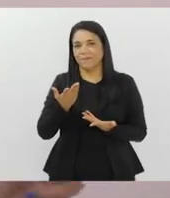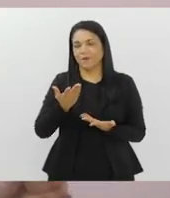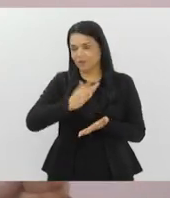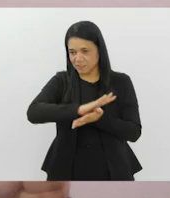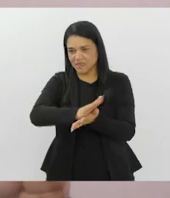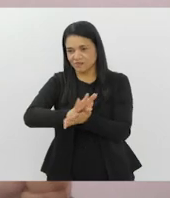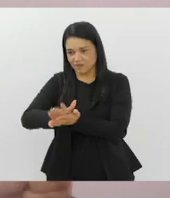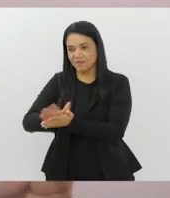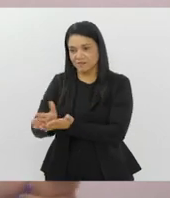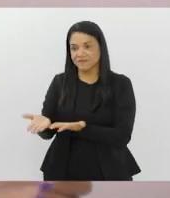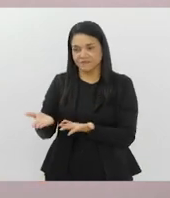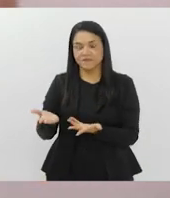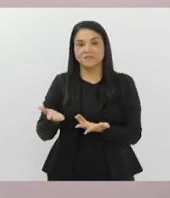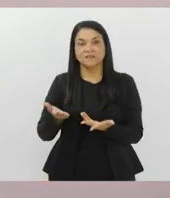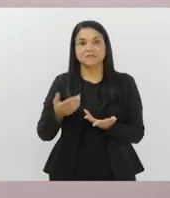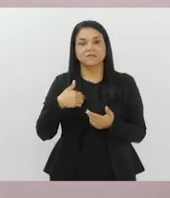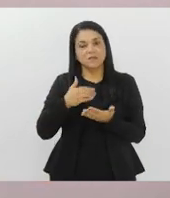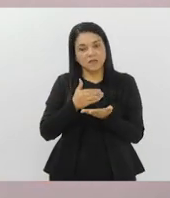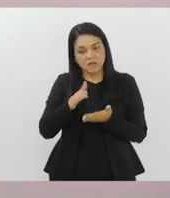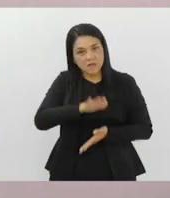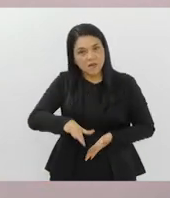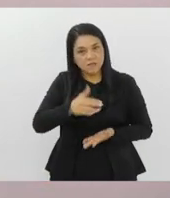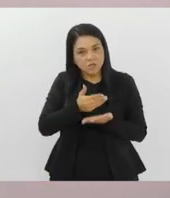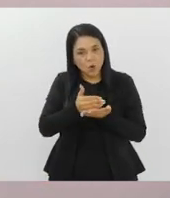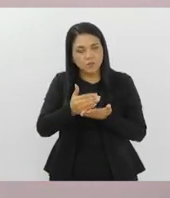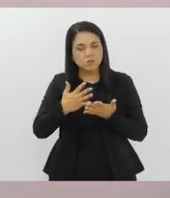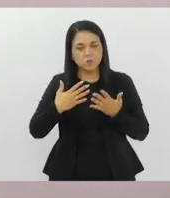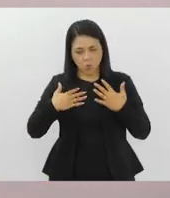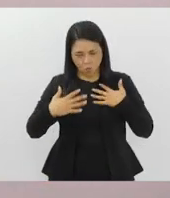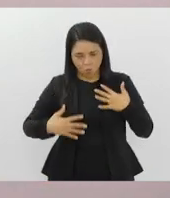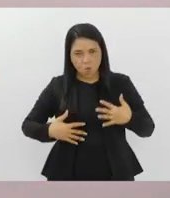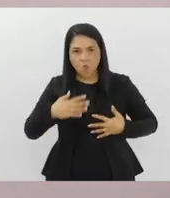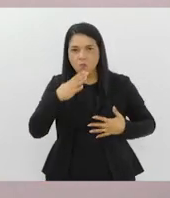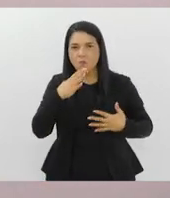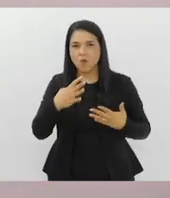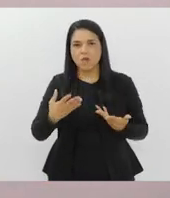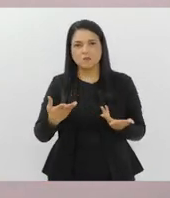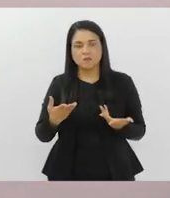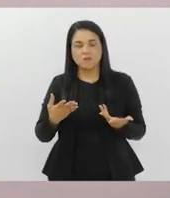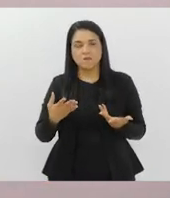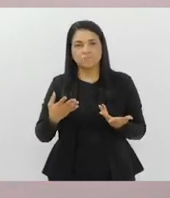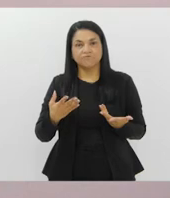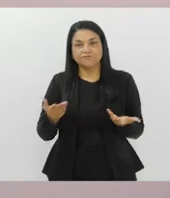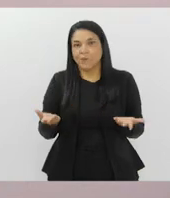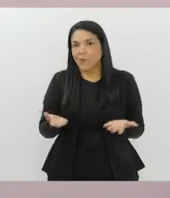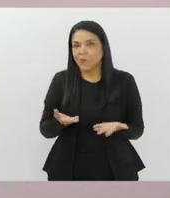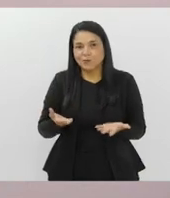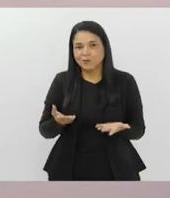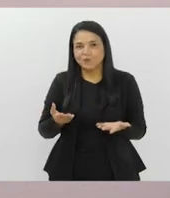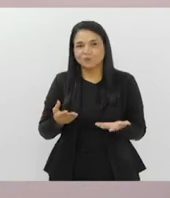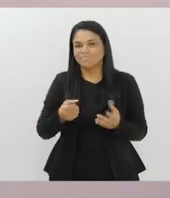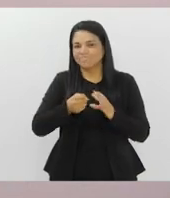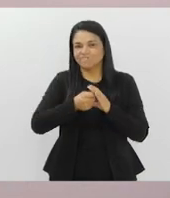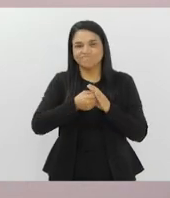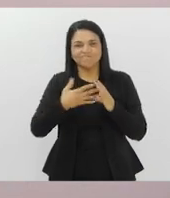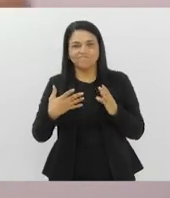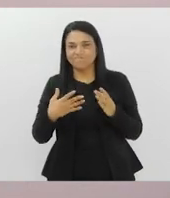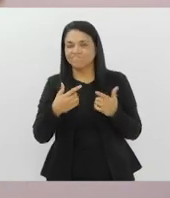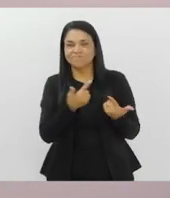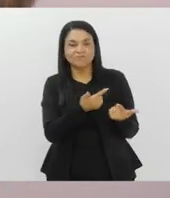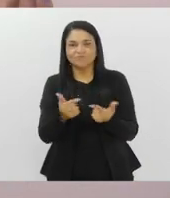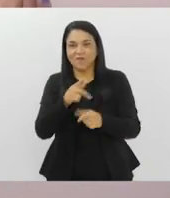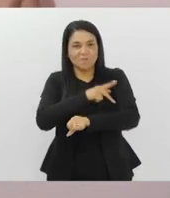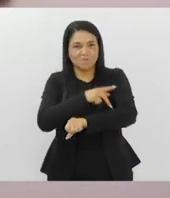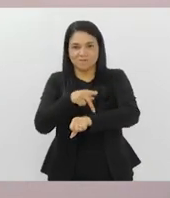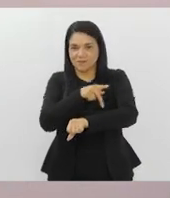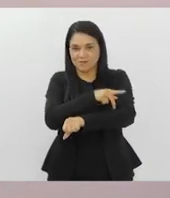ali o reconhecimento do seu corpo, não tem hoje um aspecto concreto pedagógico